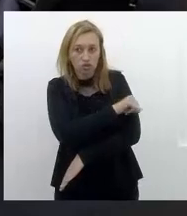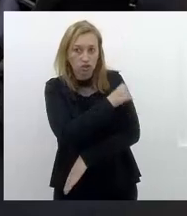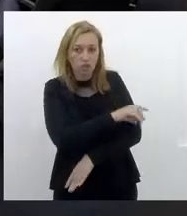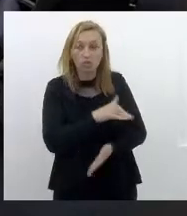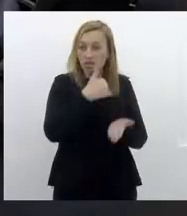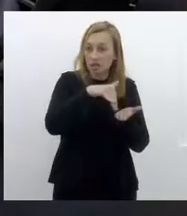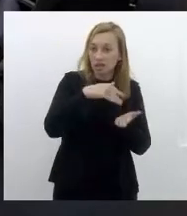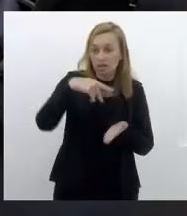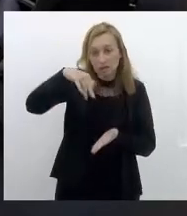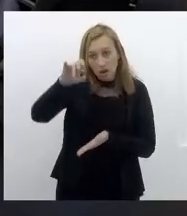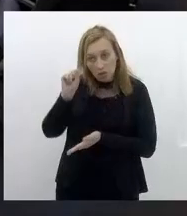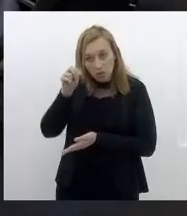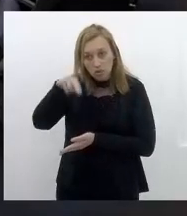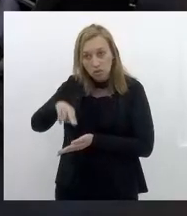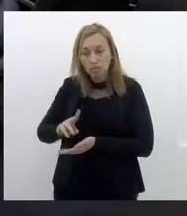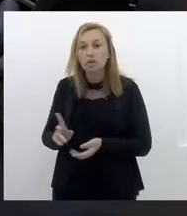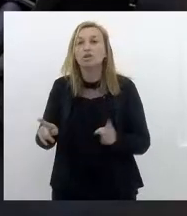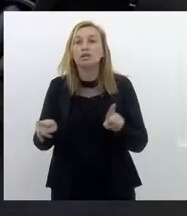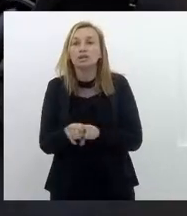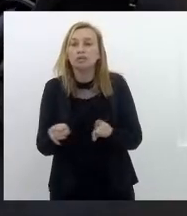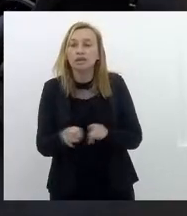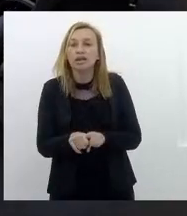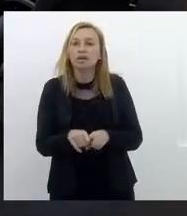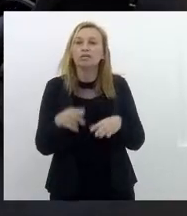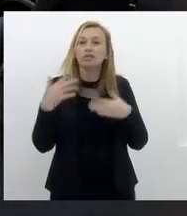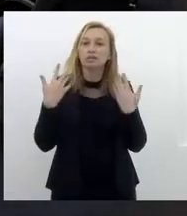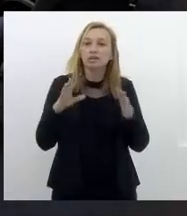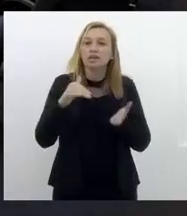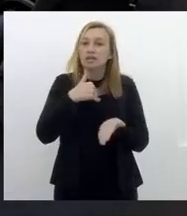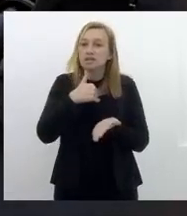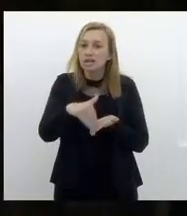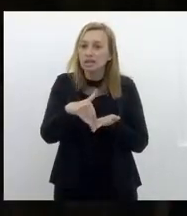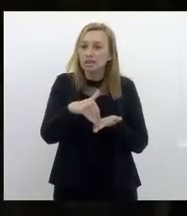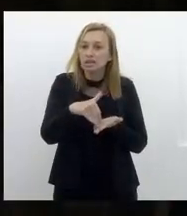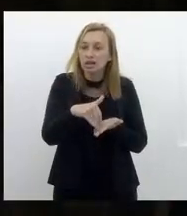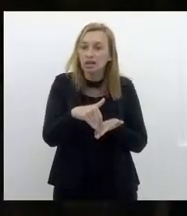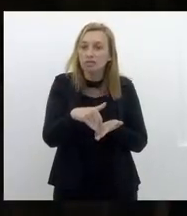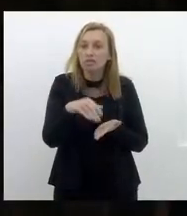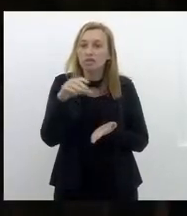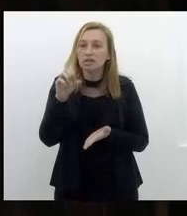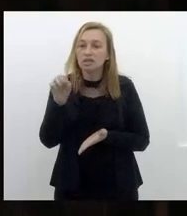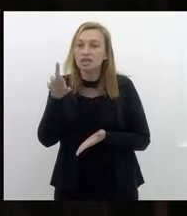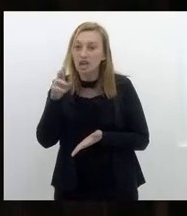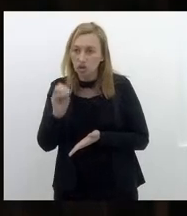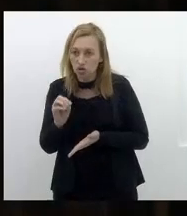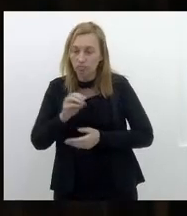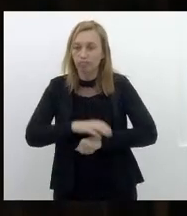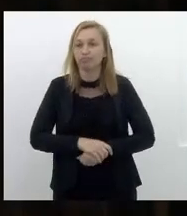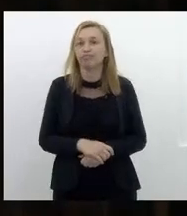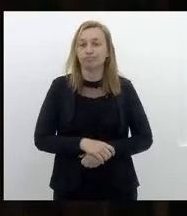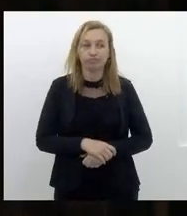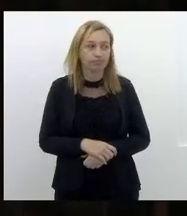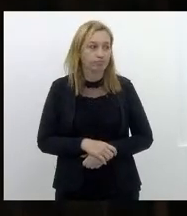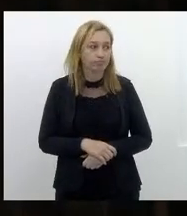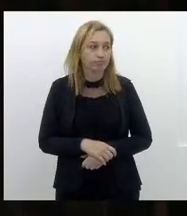Janeiro secretário Nelson e complementar ao secretário Sérgio Aureliano